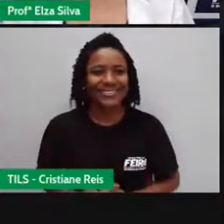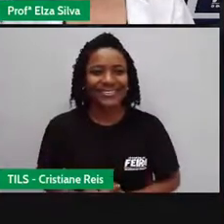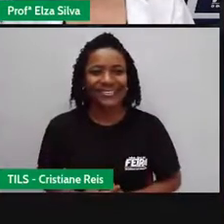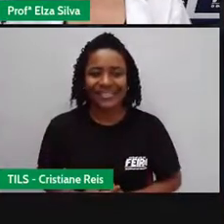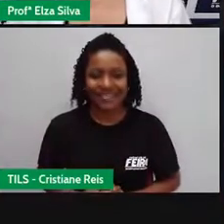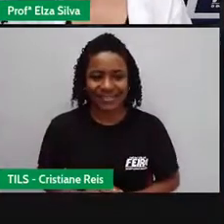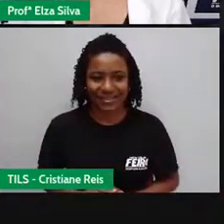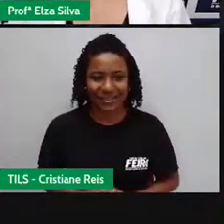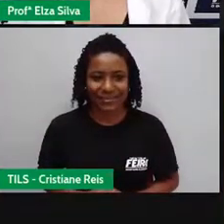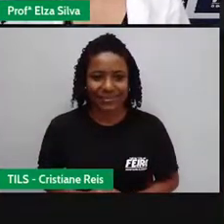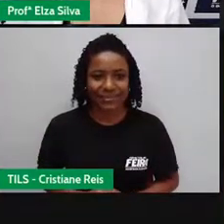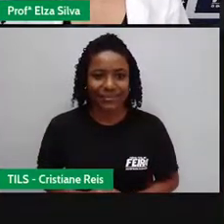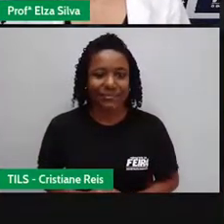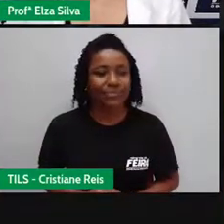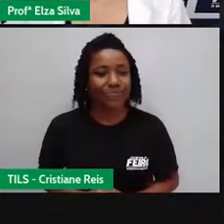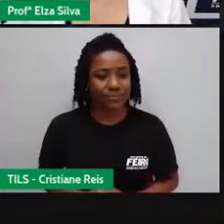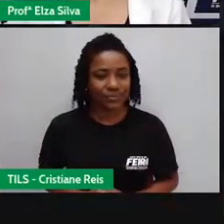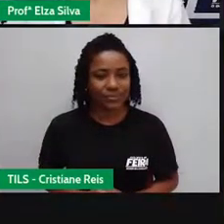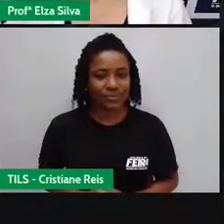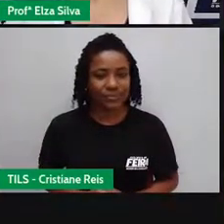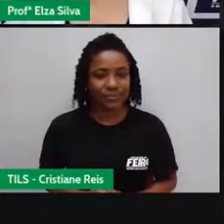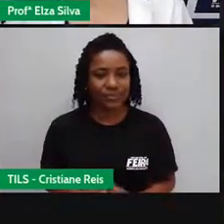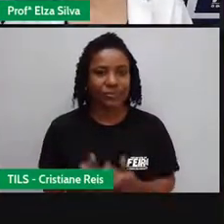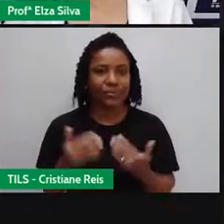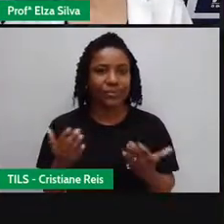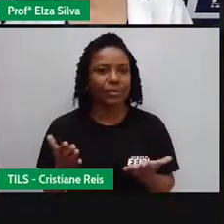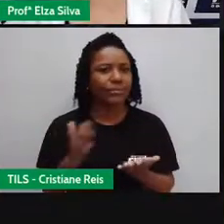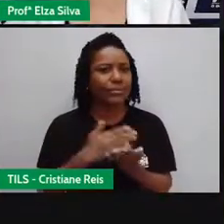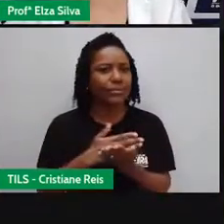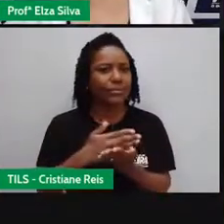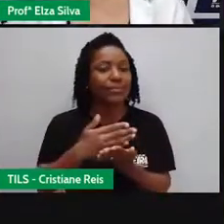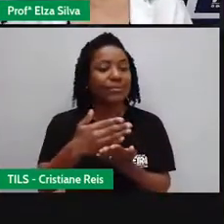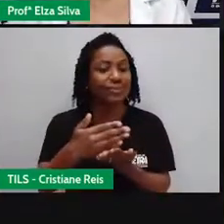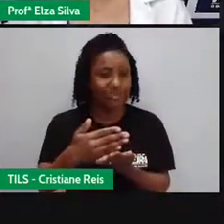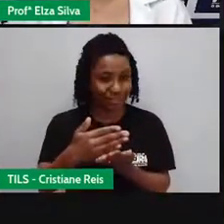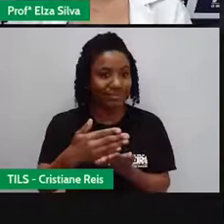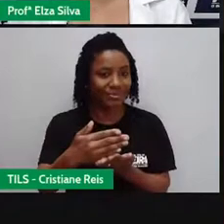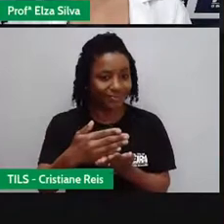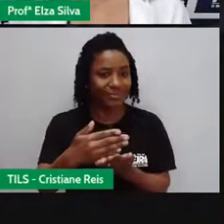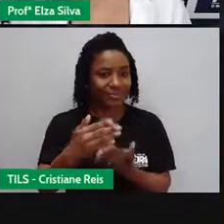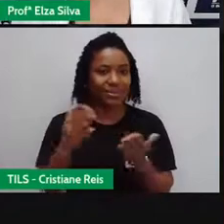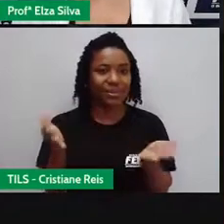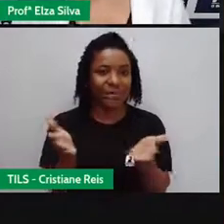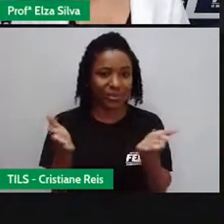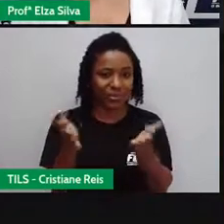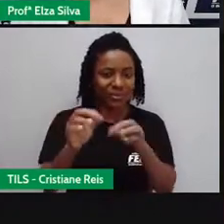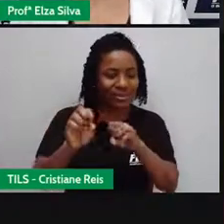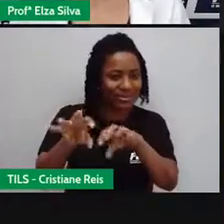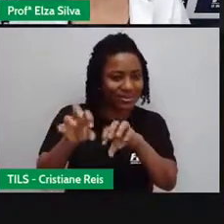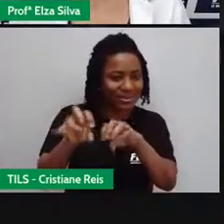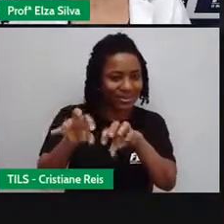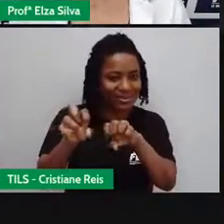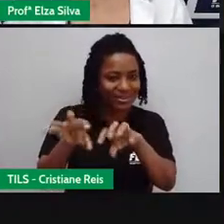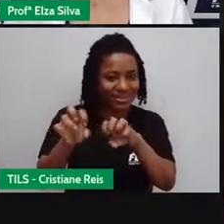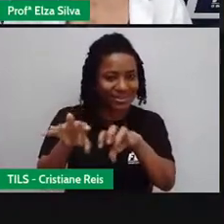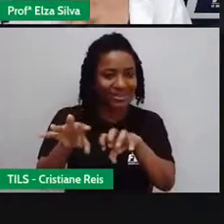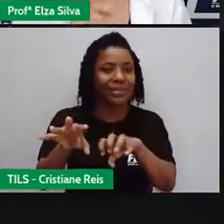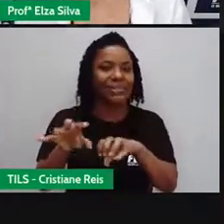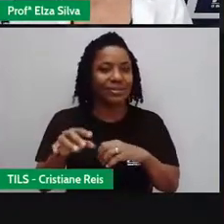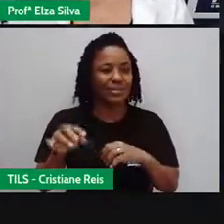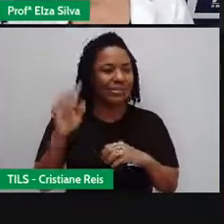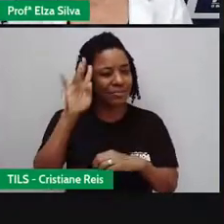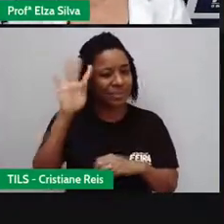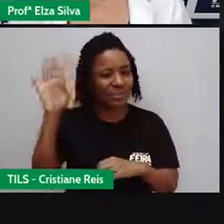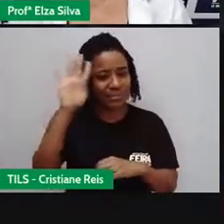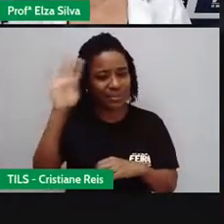Para conduzir a nossa aula de hoje, vamos refletir sobre esse questionamento que eu espelho para vocês na tela.